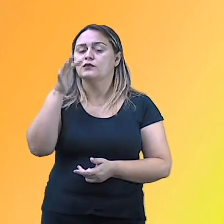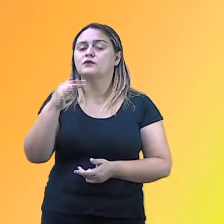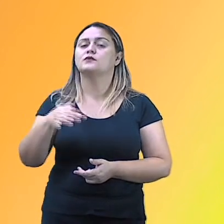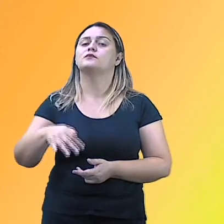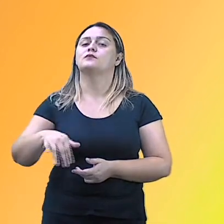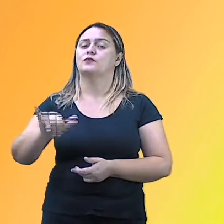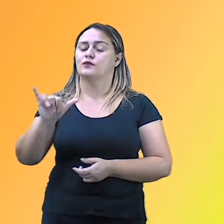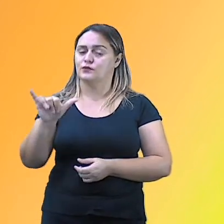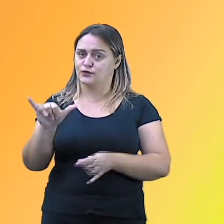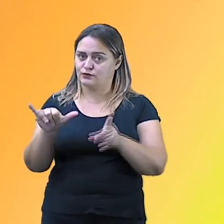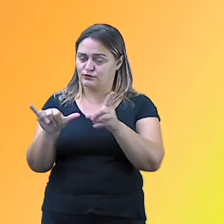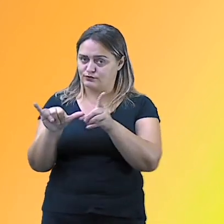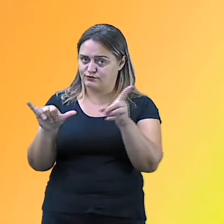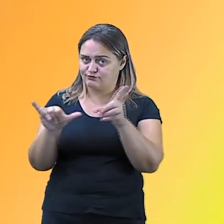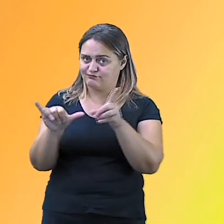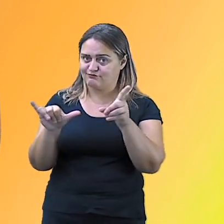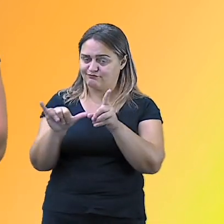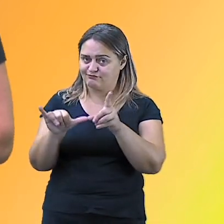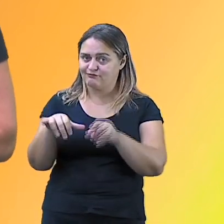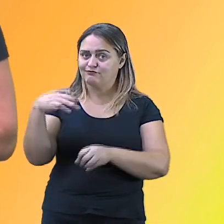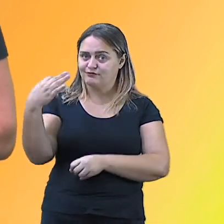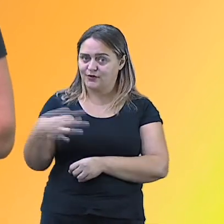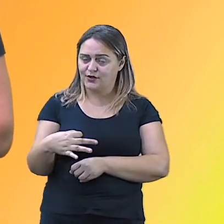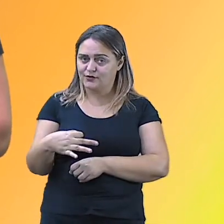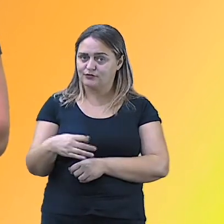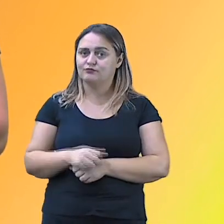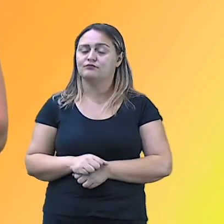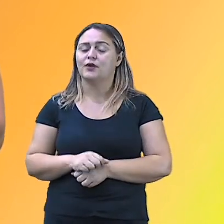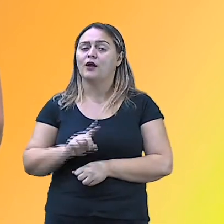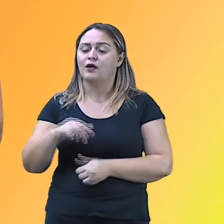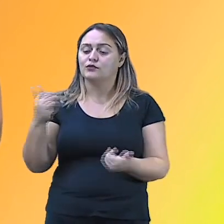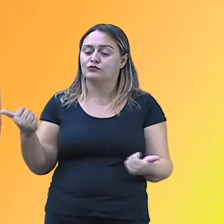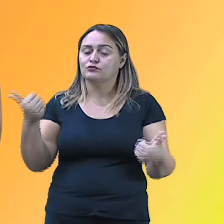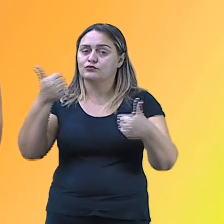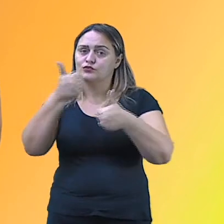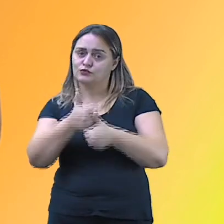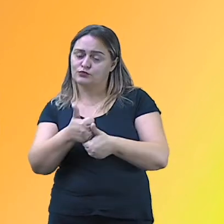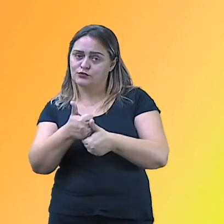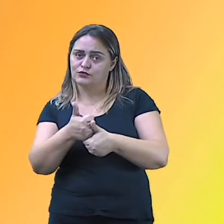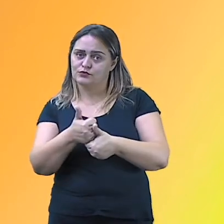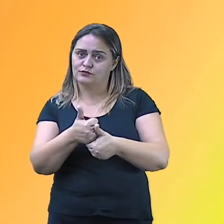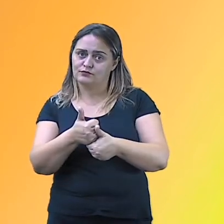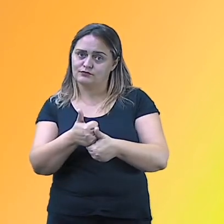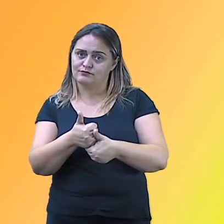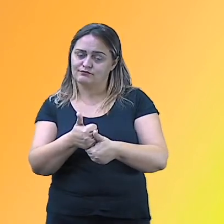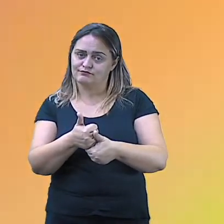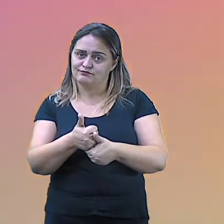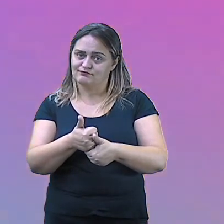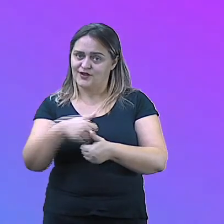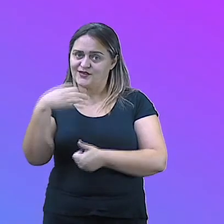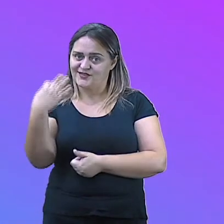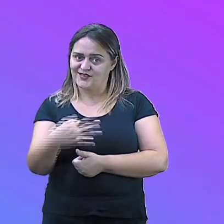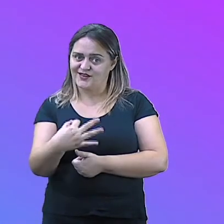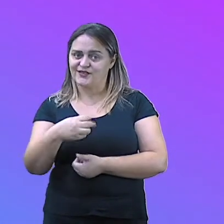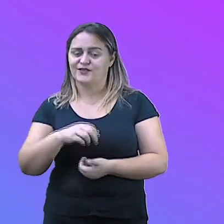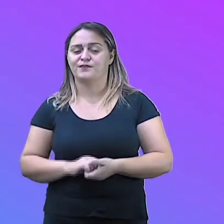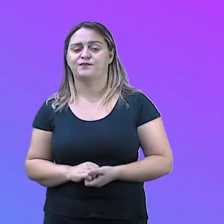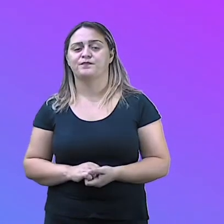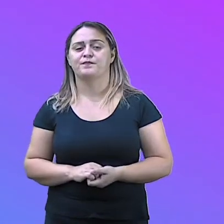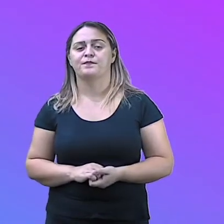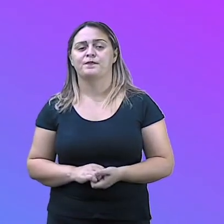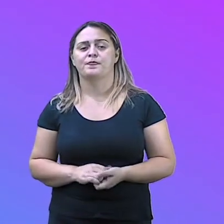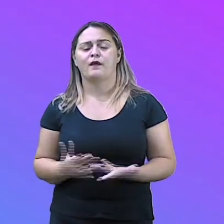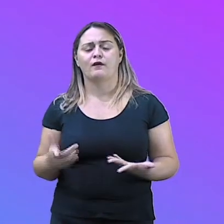direto. Assim como foi no exemplo, né, de cima. Ótimo! Teremos aqui